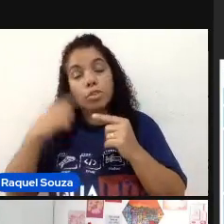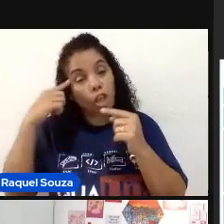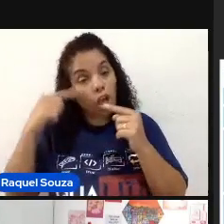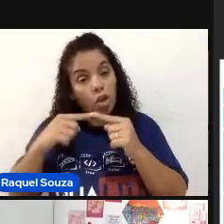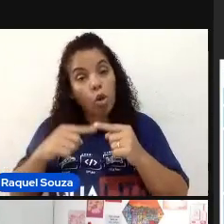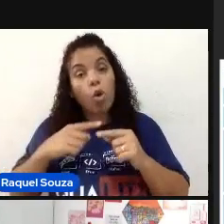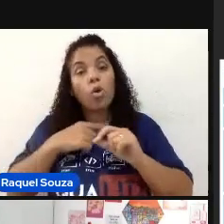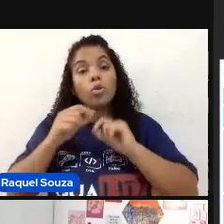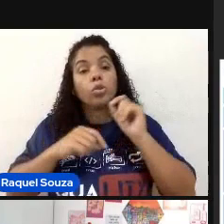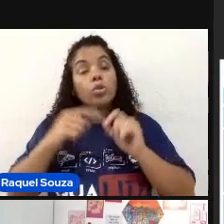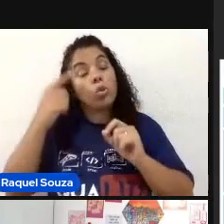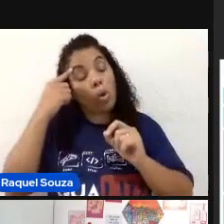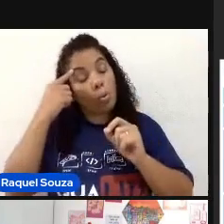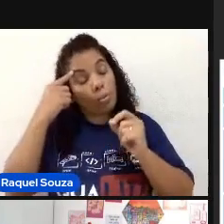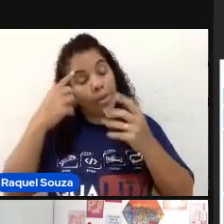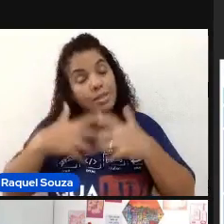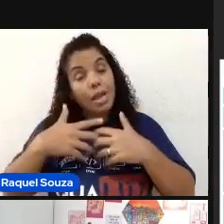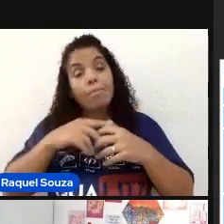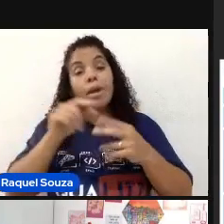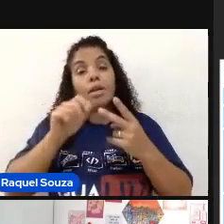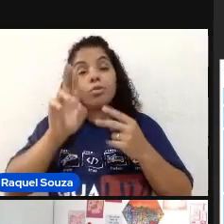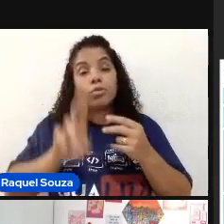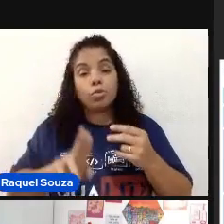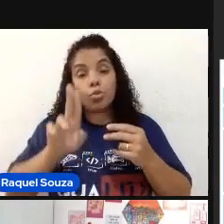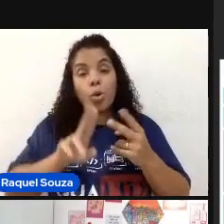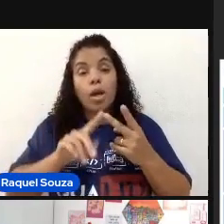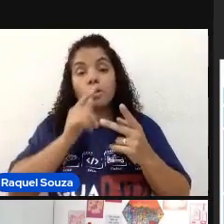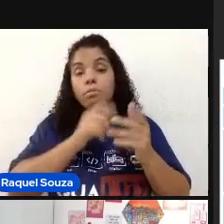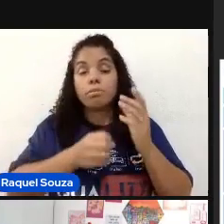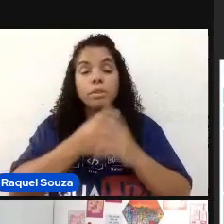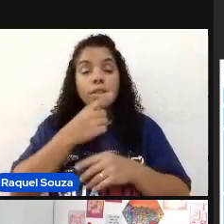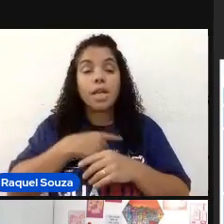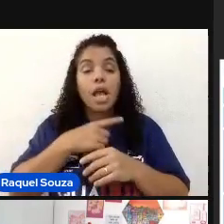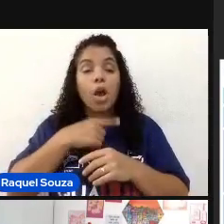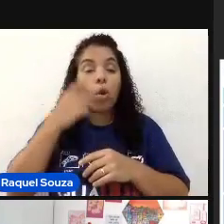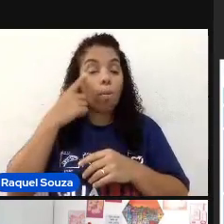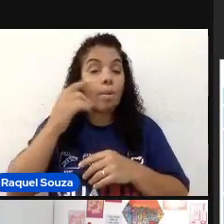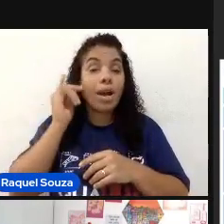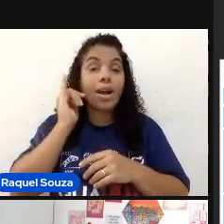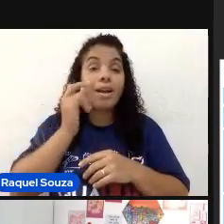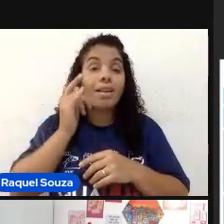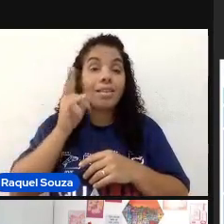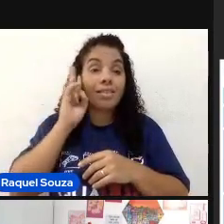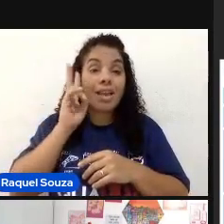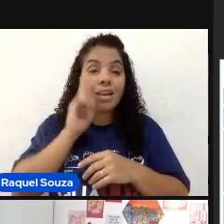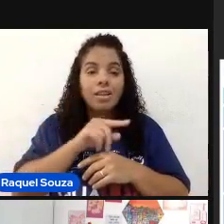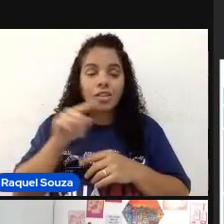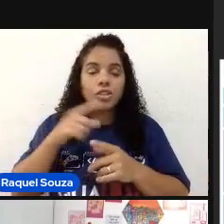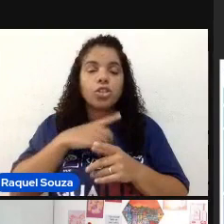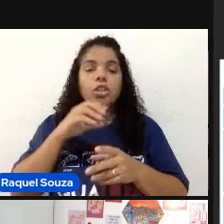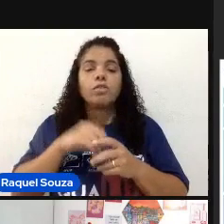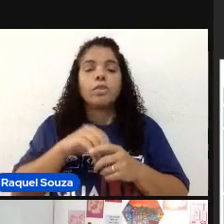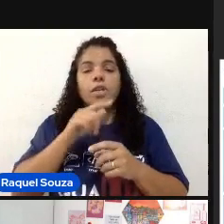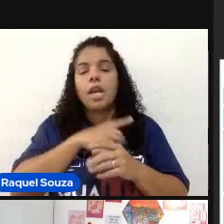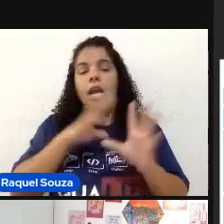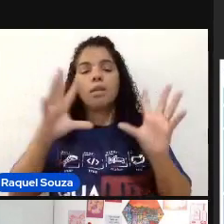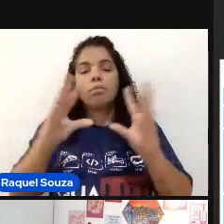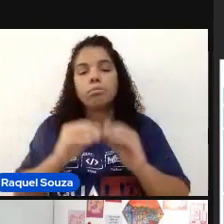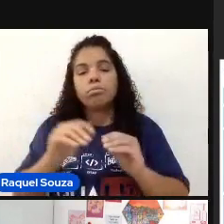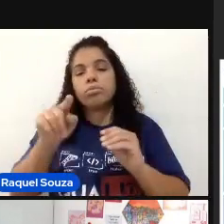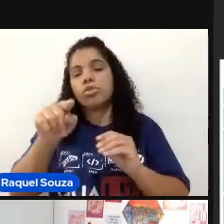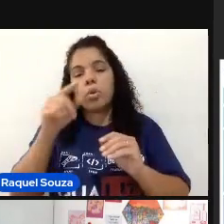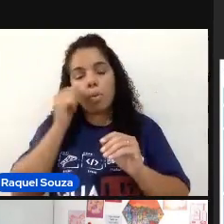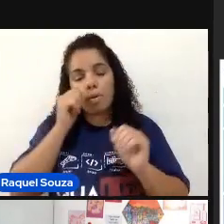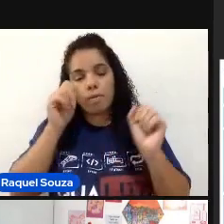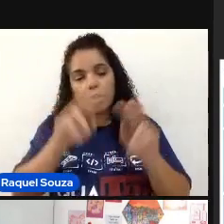desse usuário, a fim de se criar ali uma narrativa. E aí, finalmente, essa narrativa ela acaba sendo condensada numa visualização